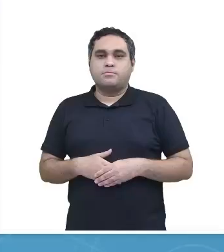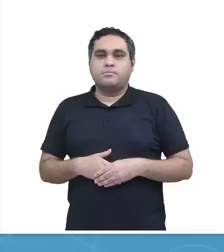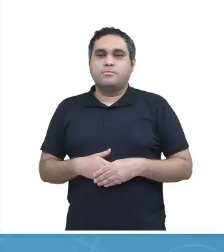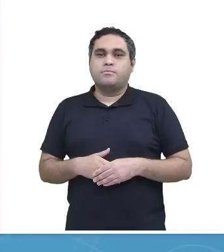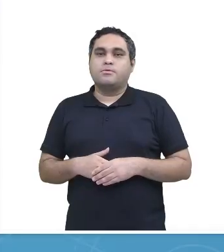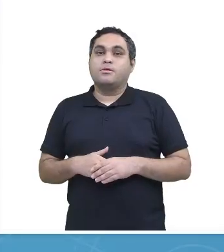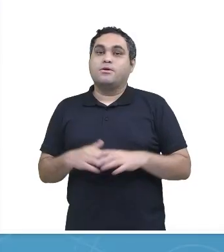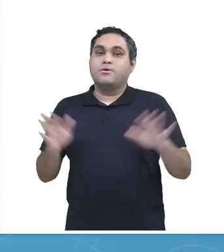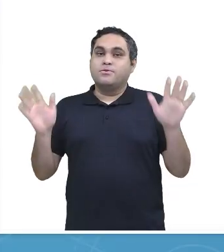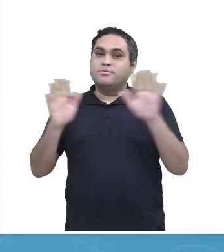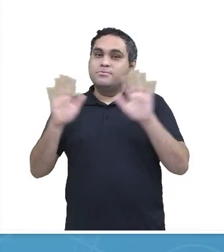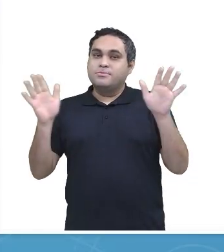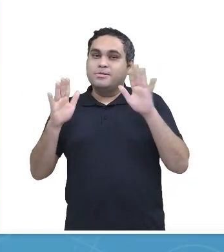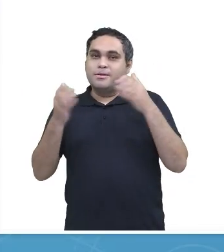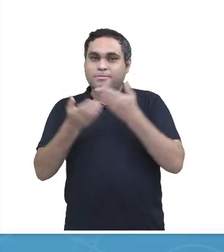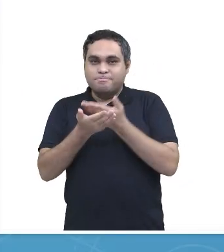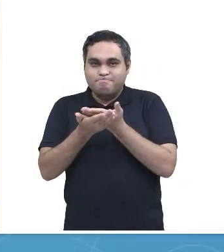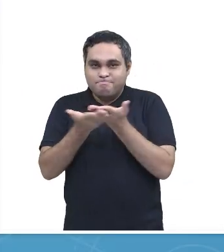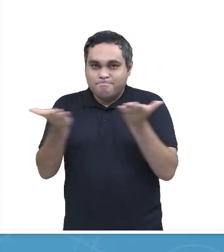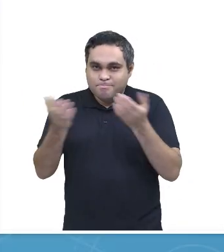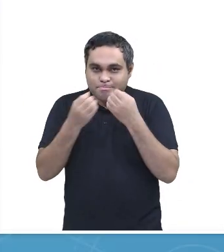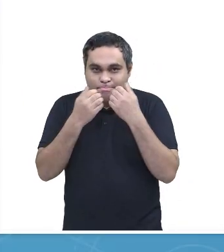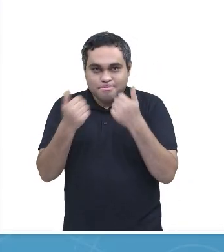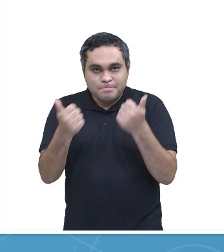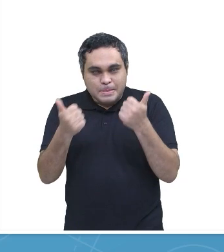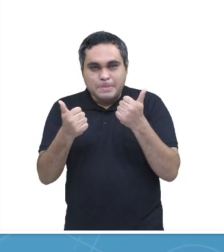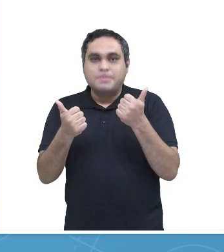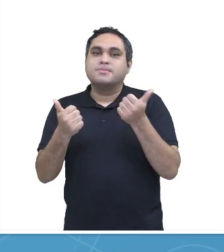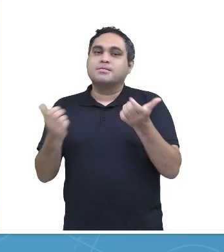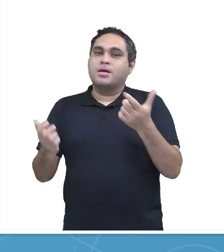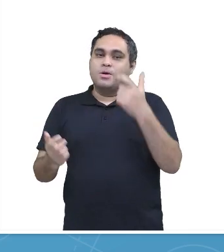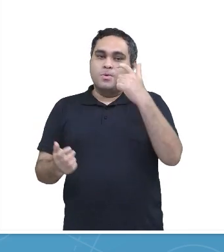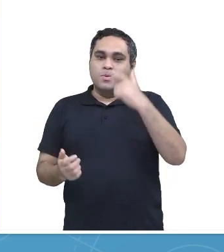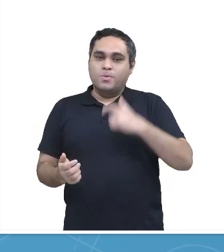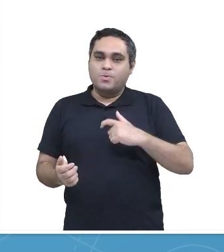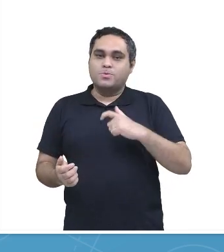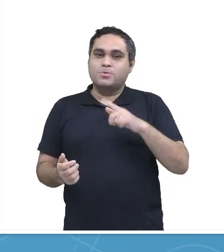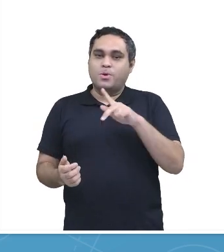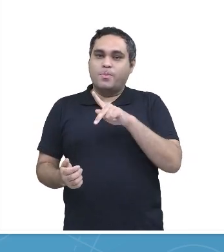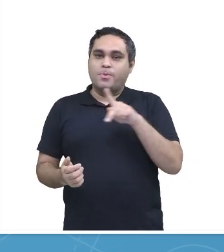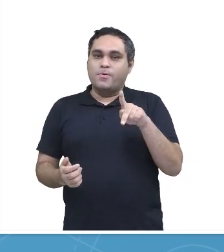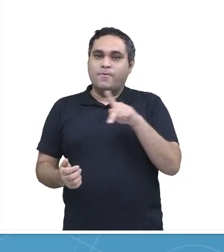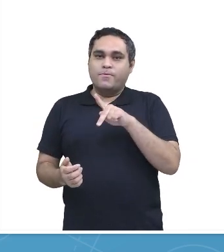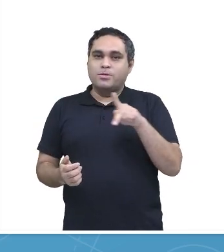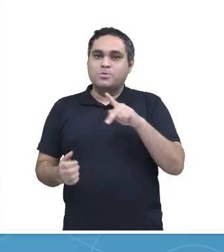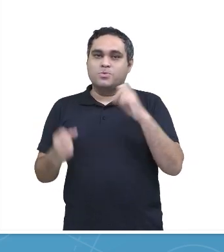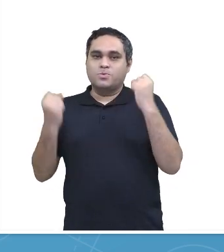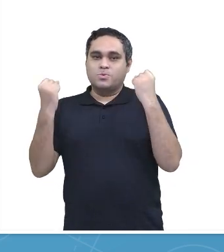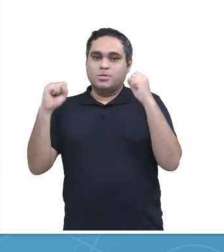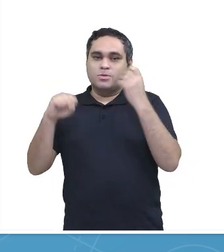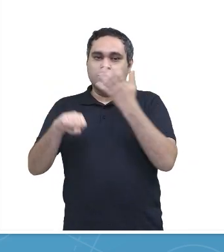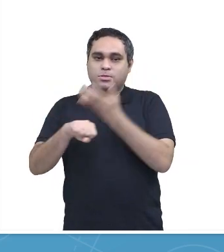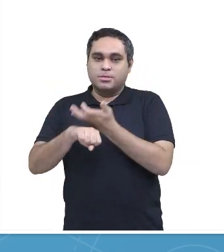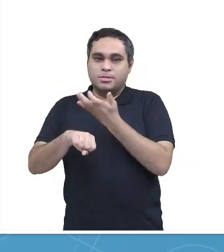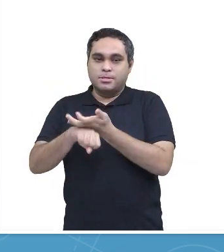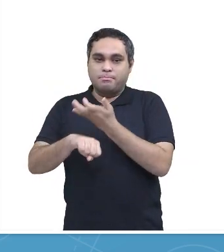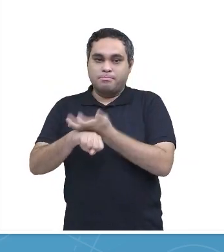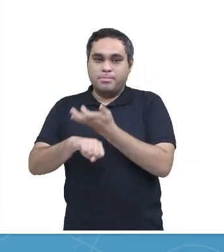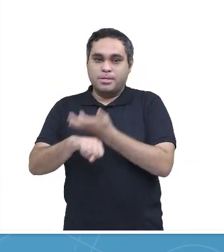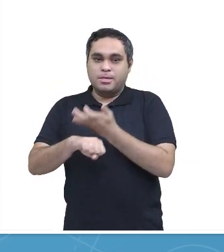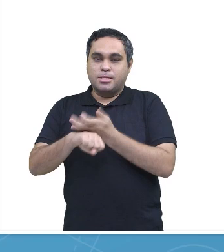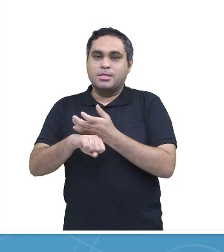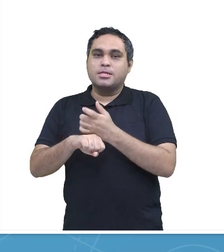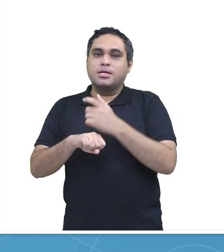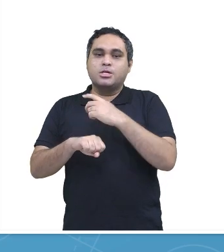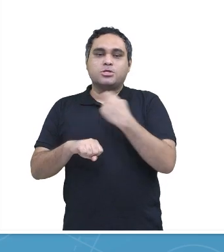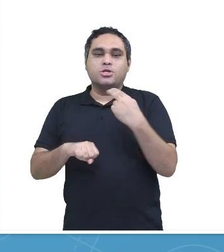Olá, alunos, tudo bem com vocês? Eu sou o professor Kim Raoni, professor de Educação Física, e estou aqui hoje para